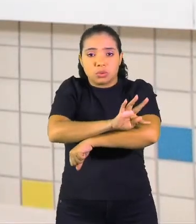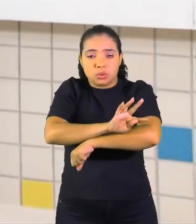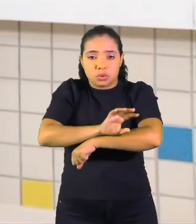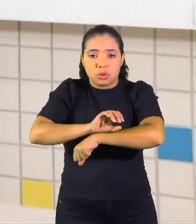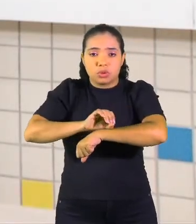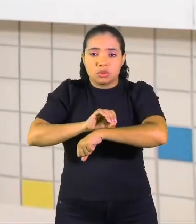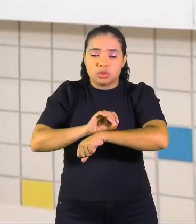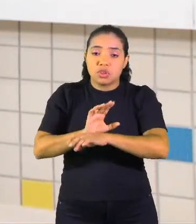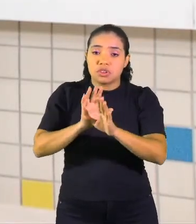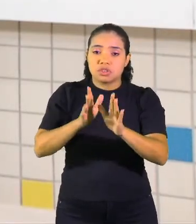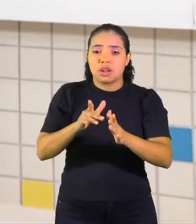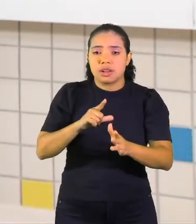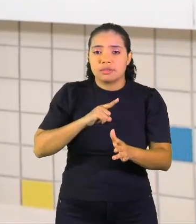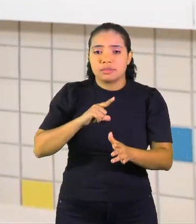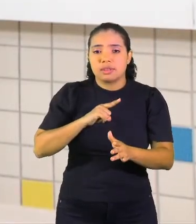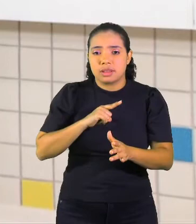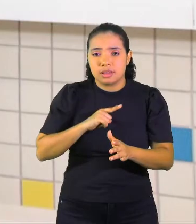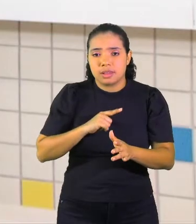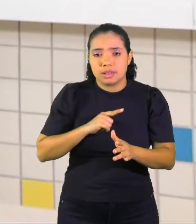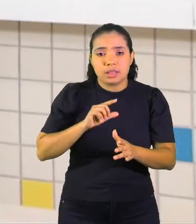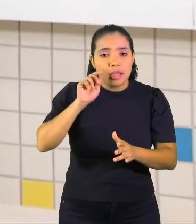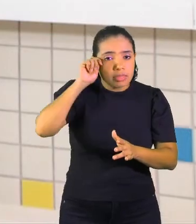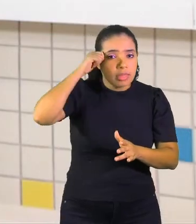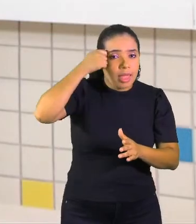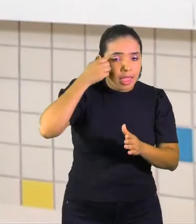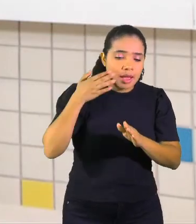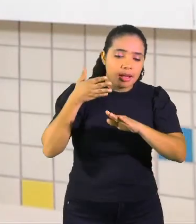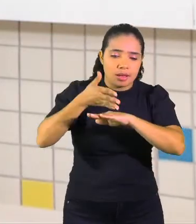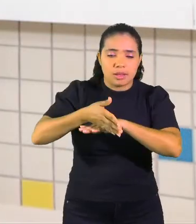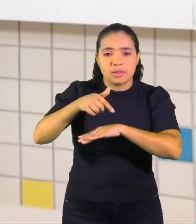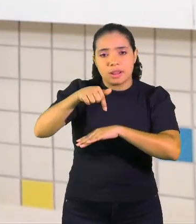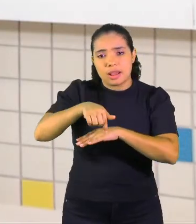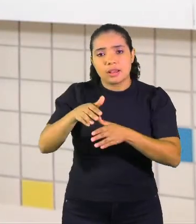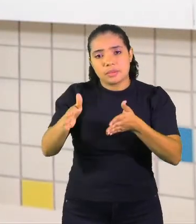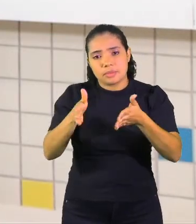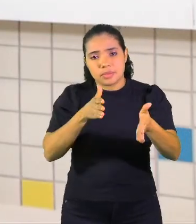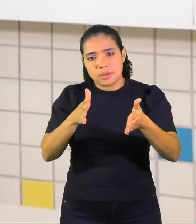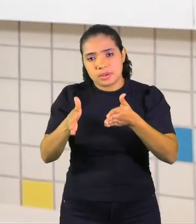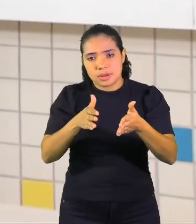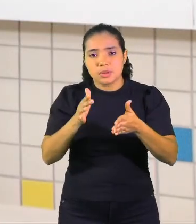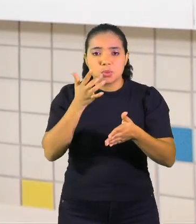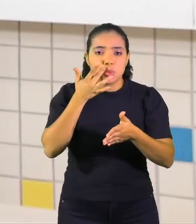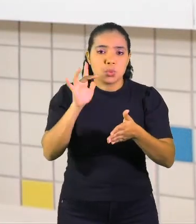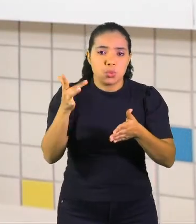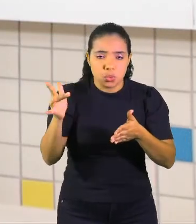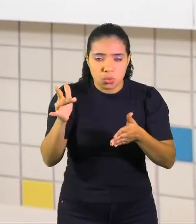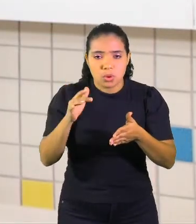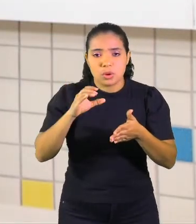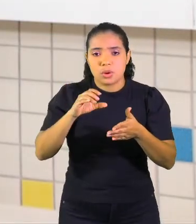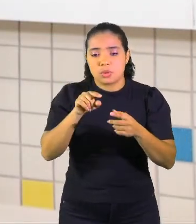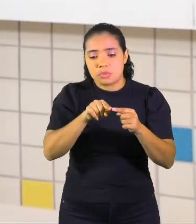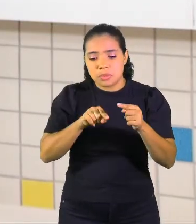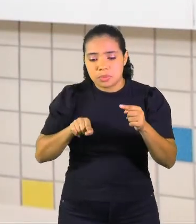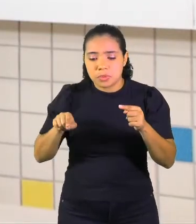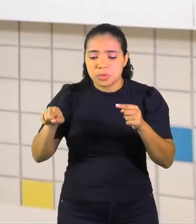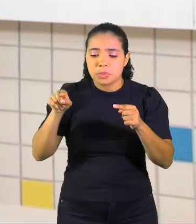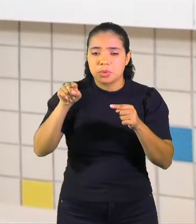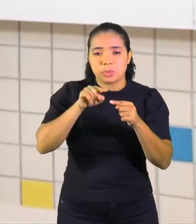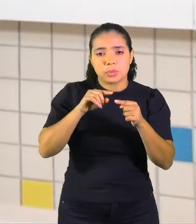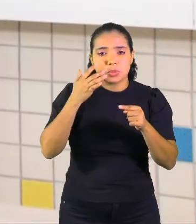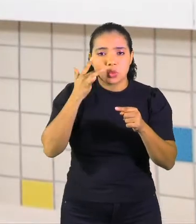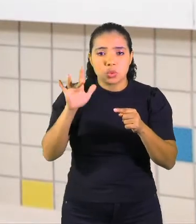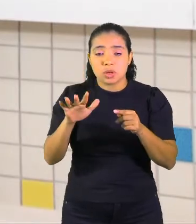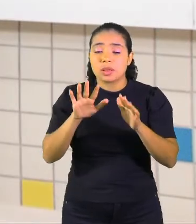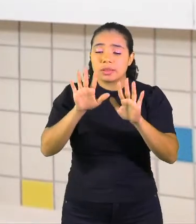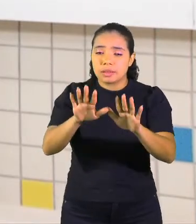nós já temos a passagem dos negros aqui durante o ciclo do ouro. E com a criação,